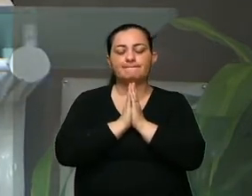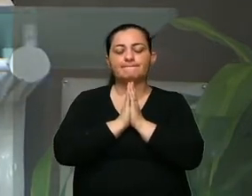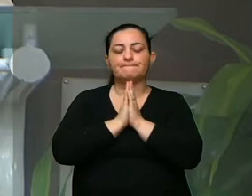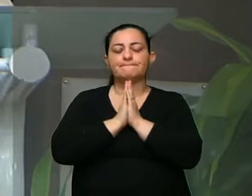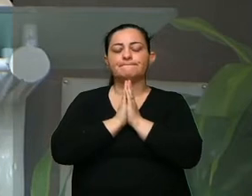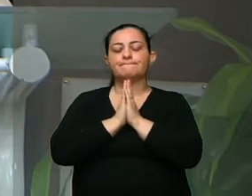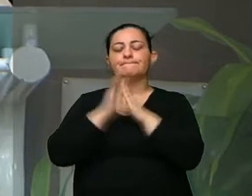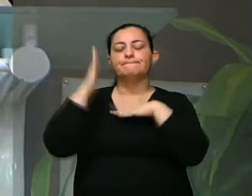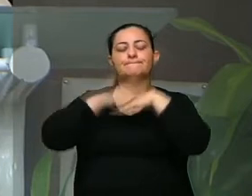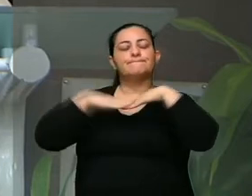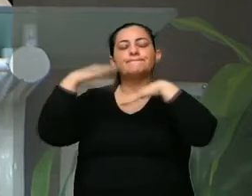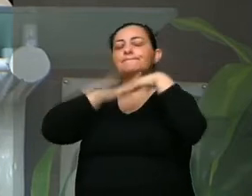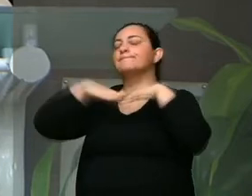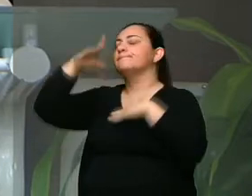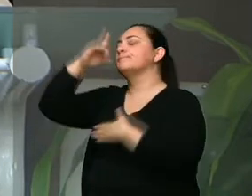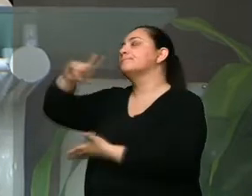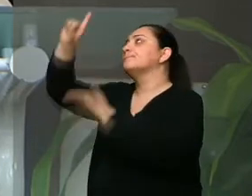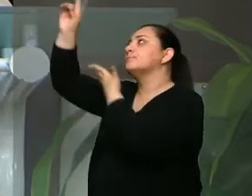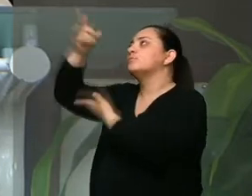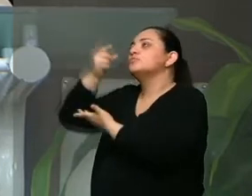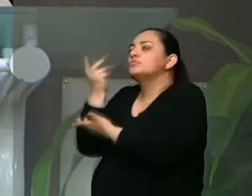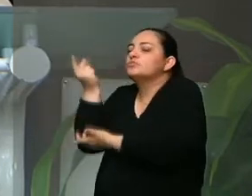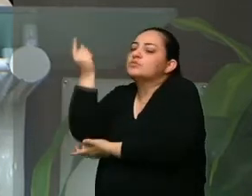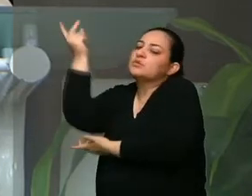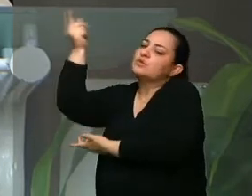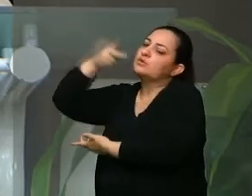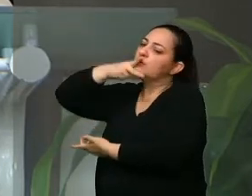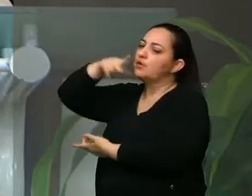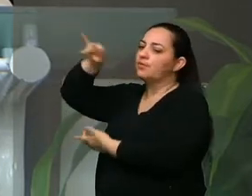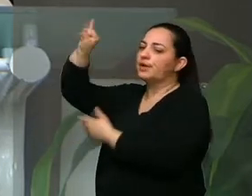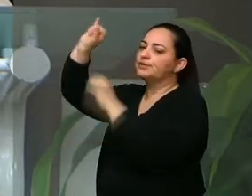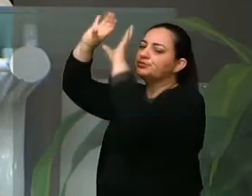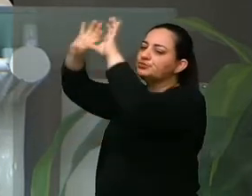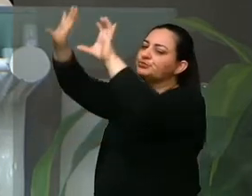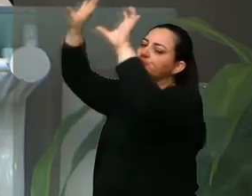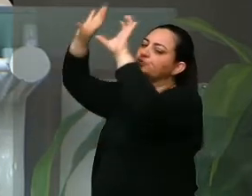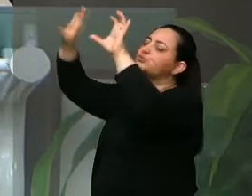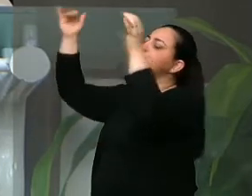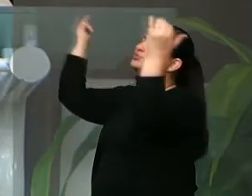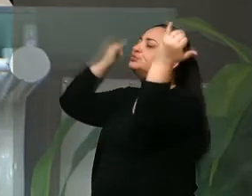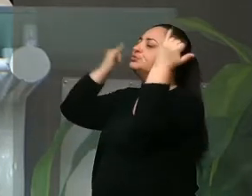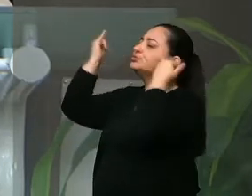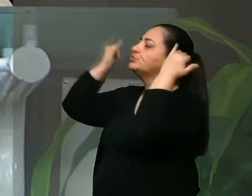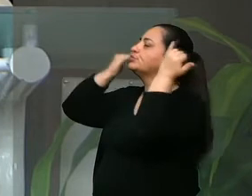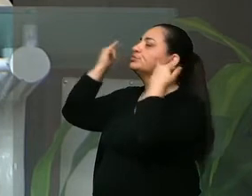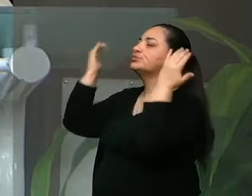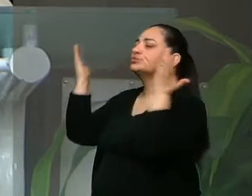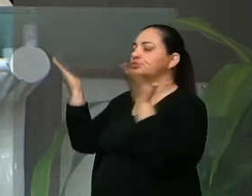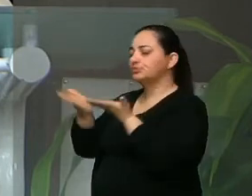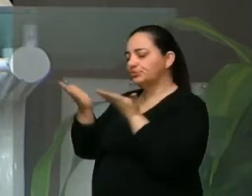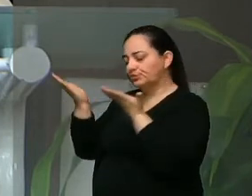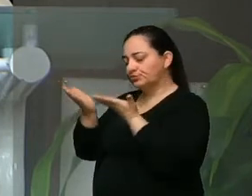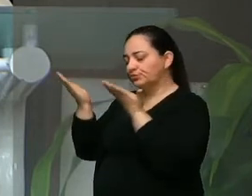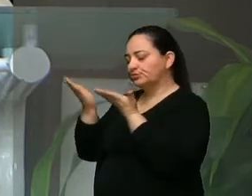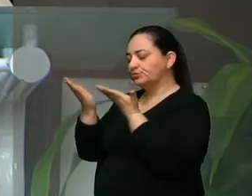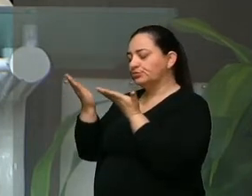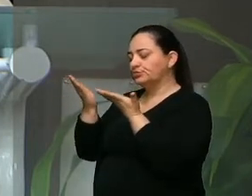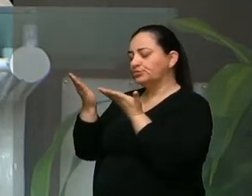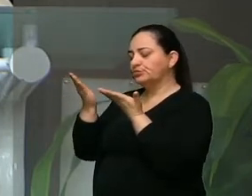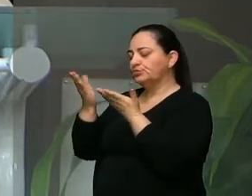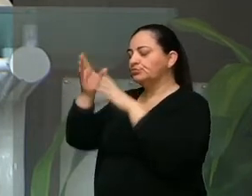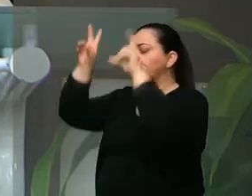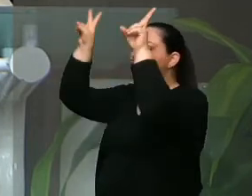precioso deus eterno pai celestial nós ouvimos a tua palavra o